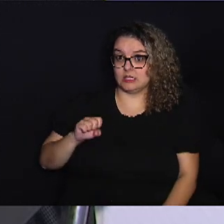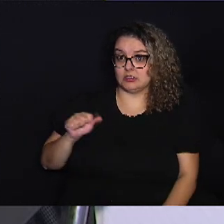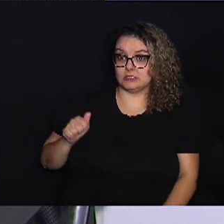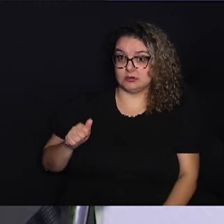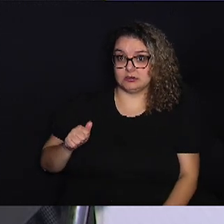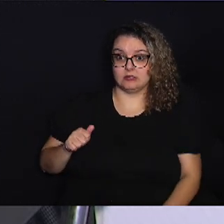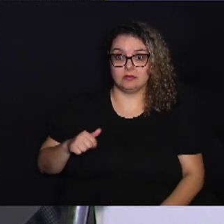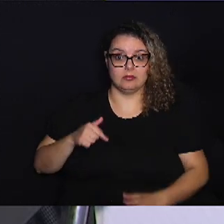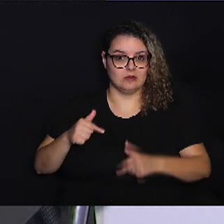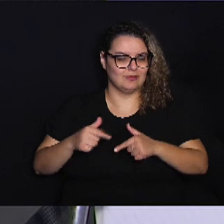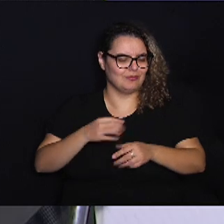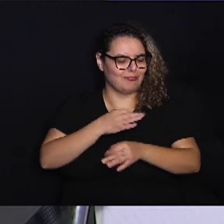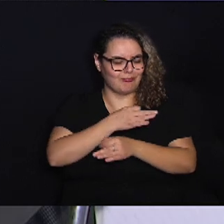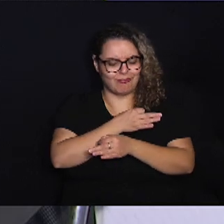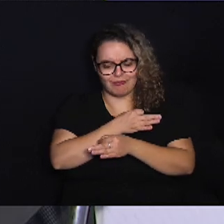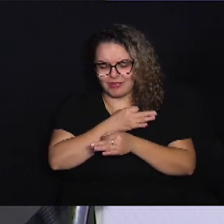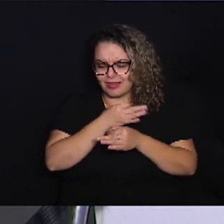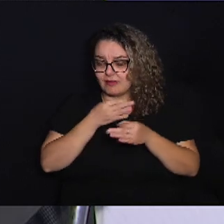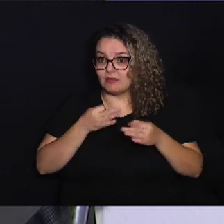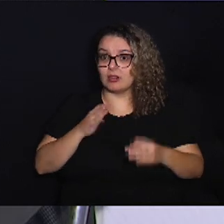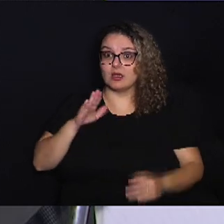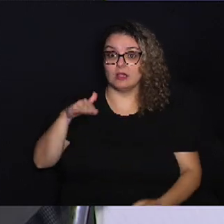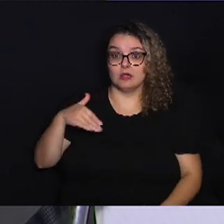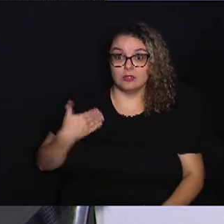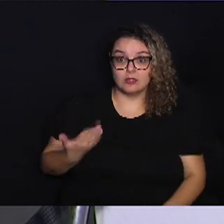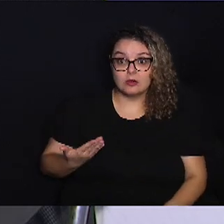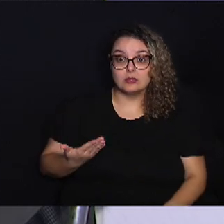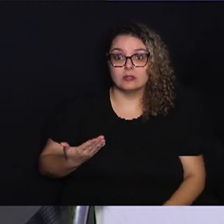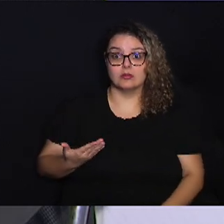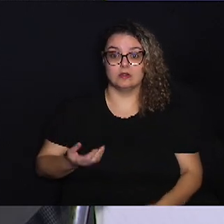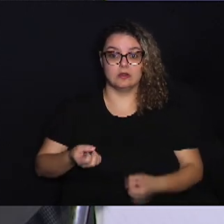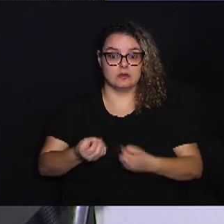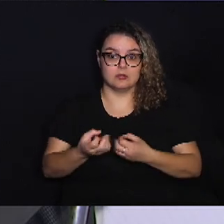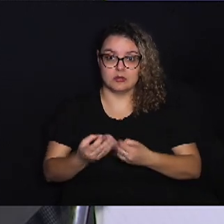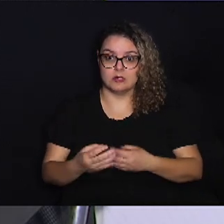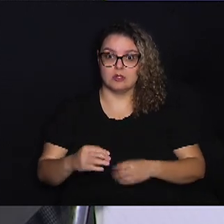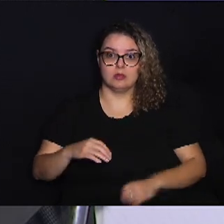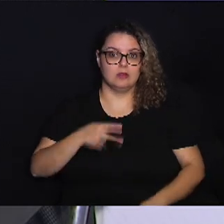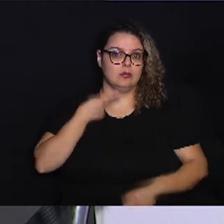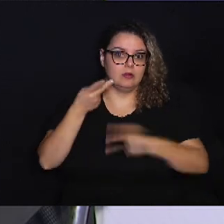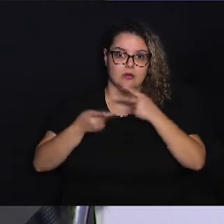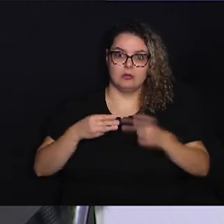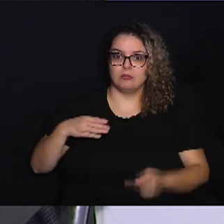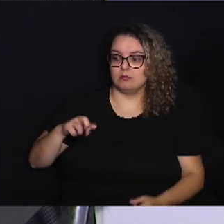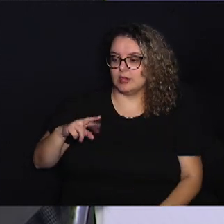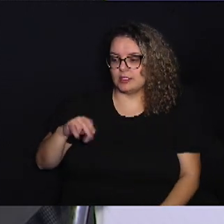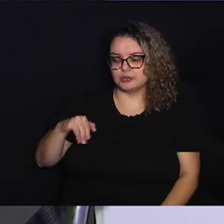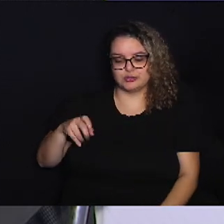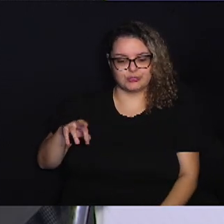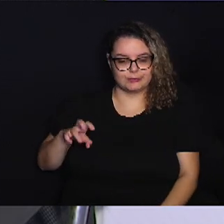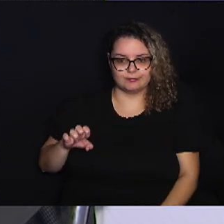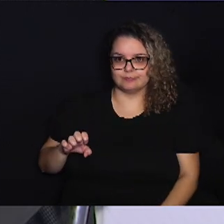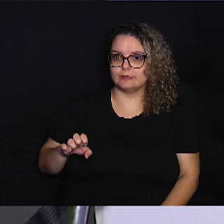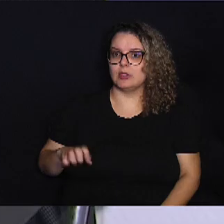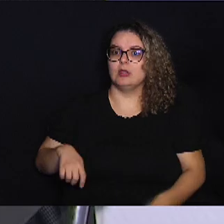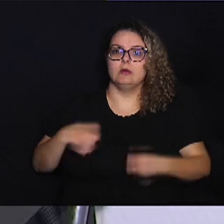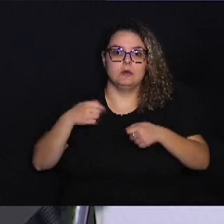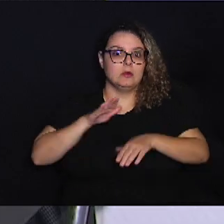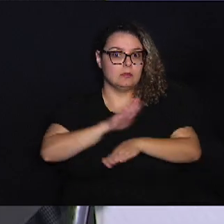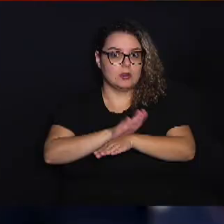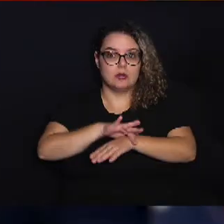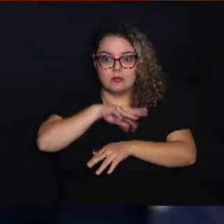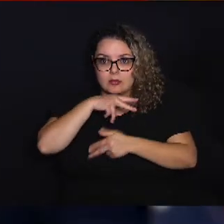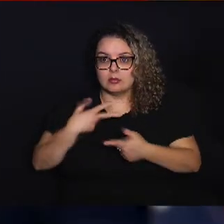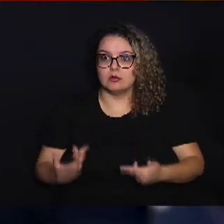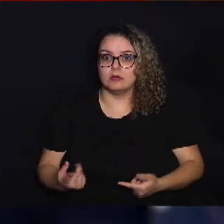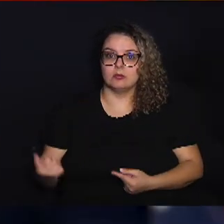trabalho impecável lá, e foi quando ela ia me passando todas as informações e falando, Marjorie, a gente precisa ajudar esses animais, vamos trazer